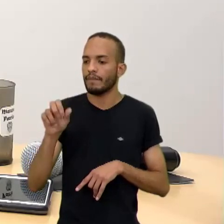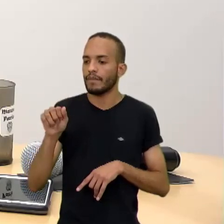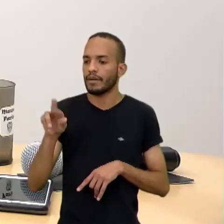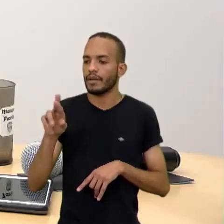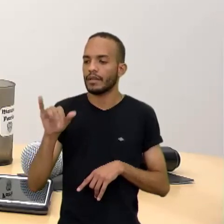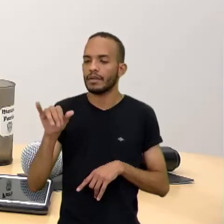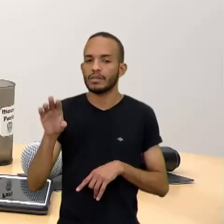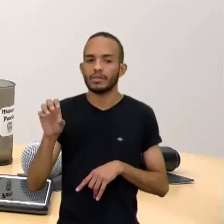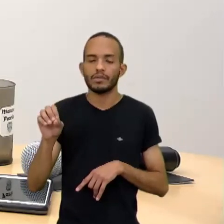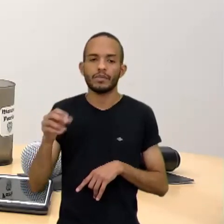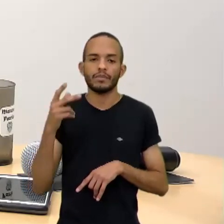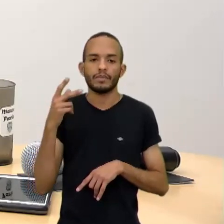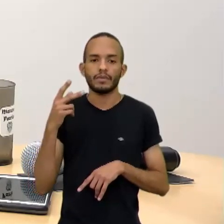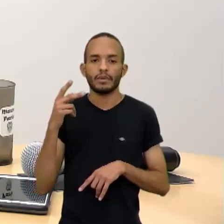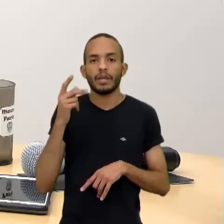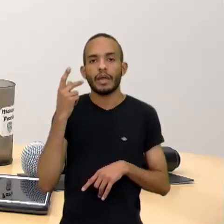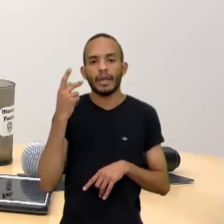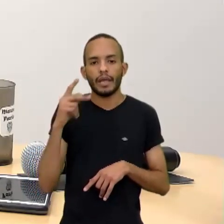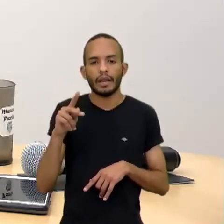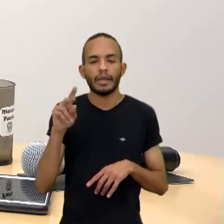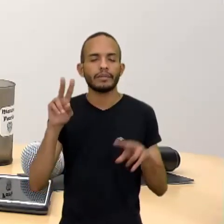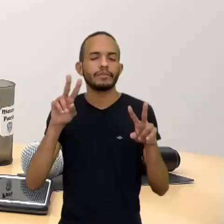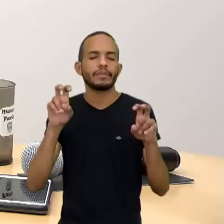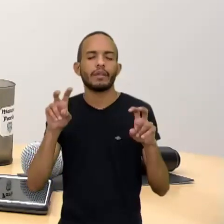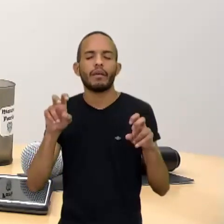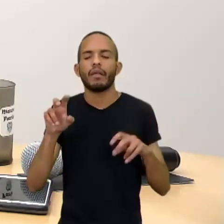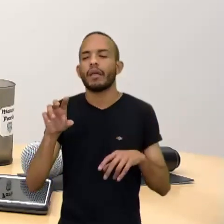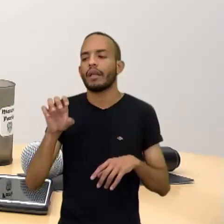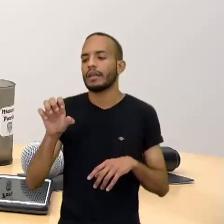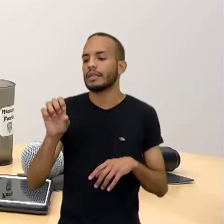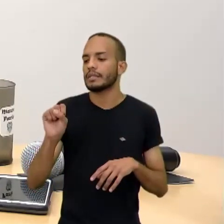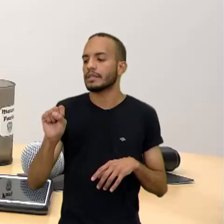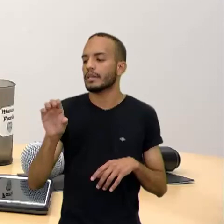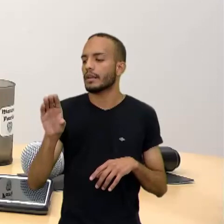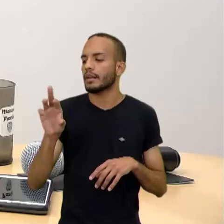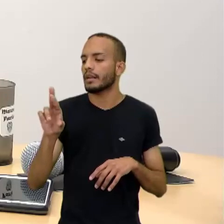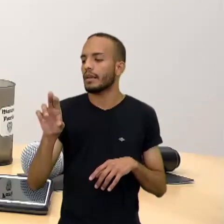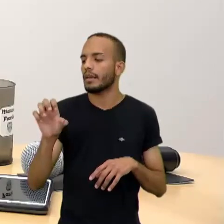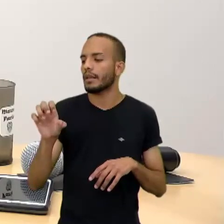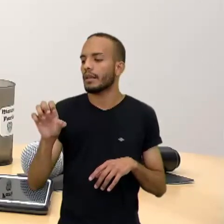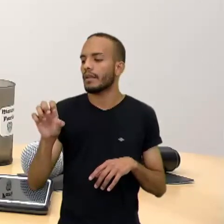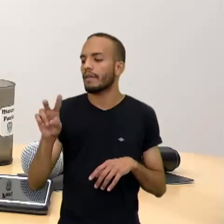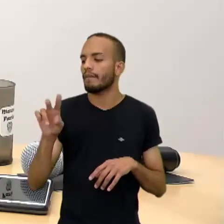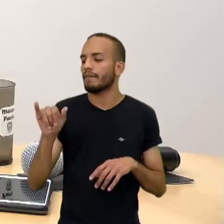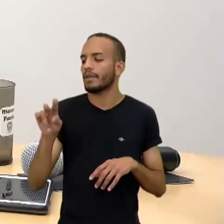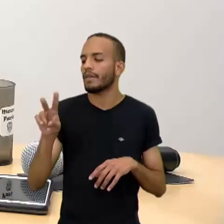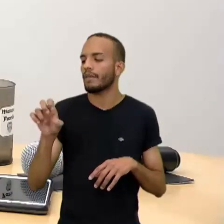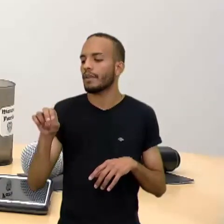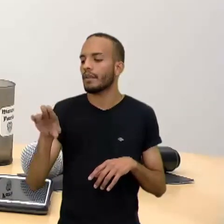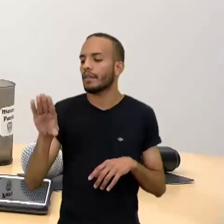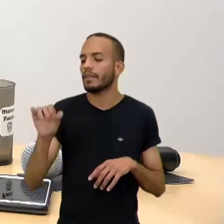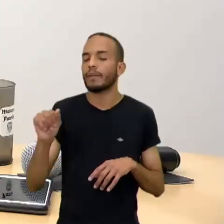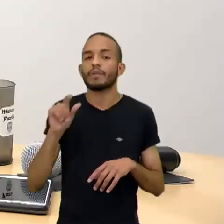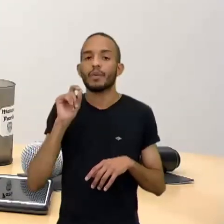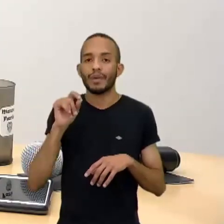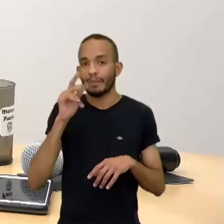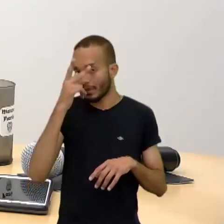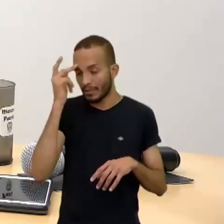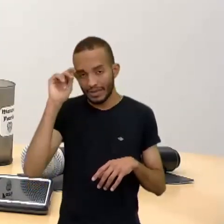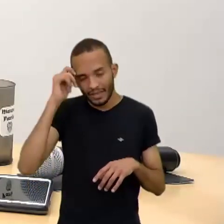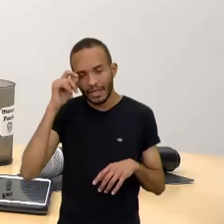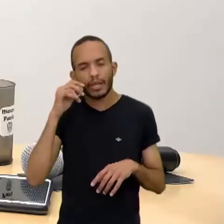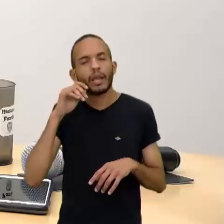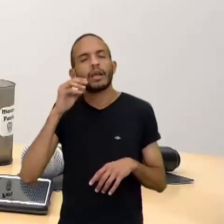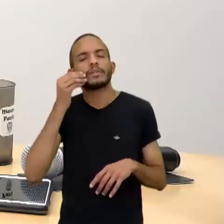uma expressão chamada escrevivência, que eu achei maravilhoso, né, que é a expressão de que o escrever da pessoa negra, ele é mais do que